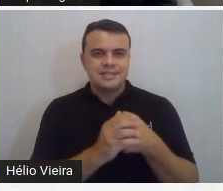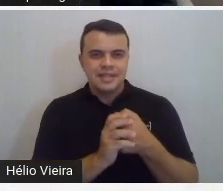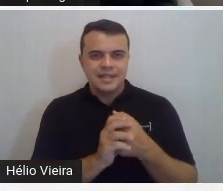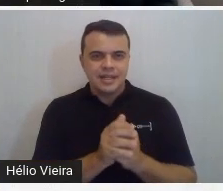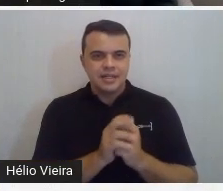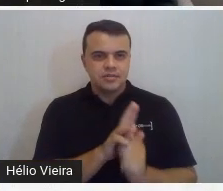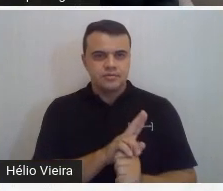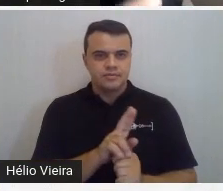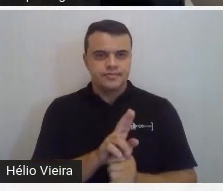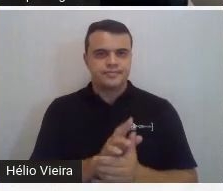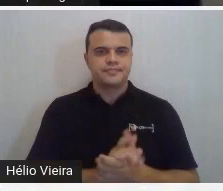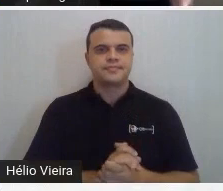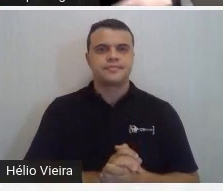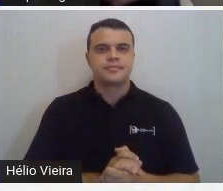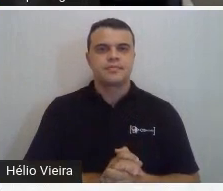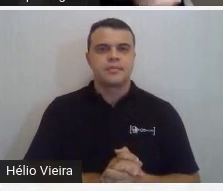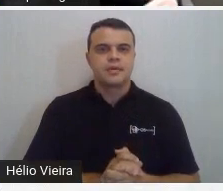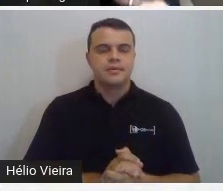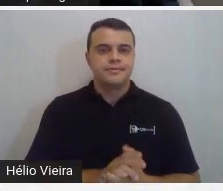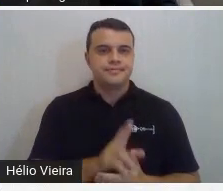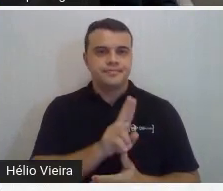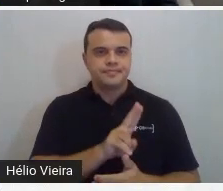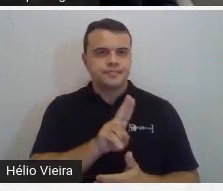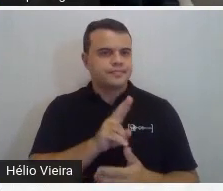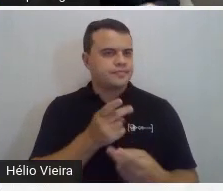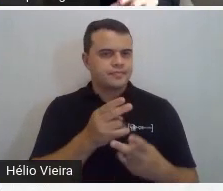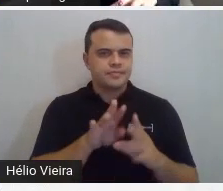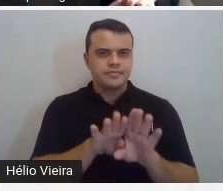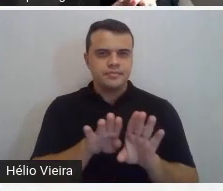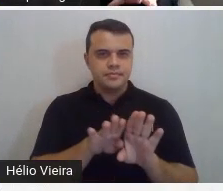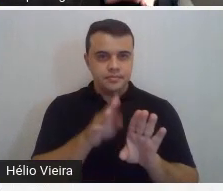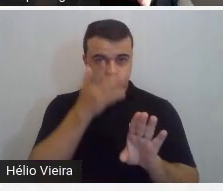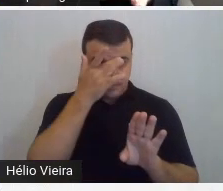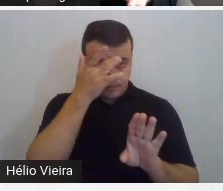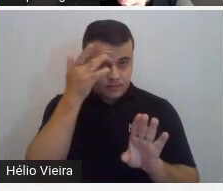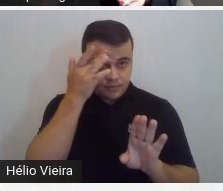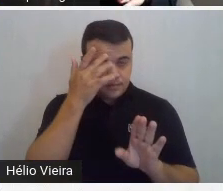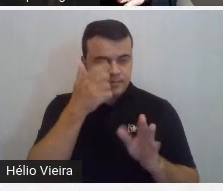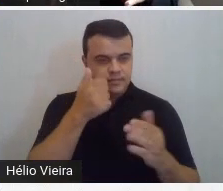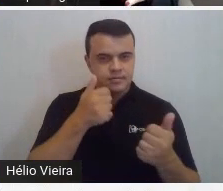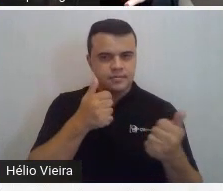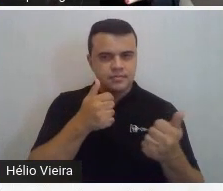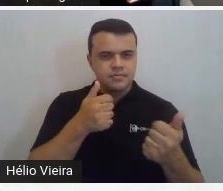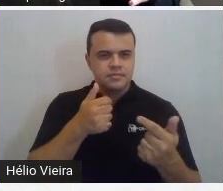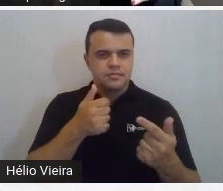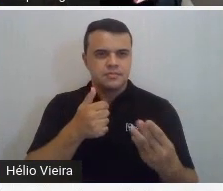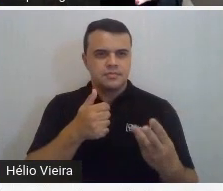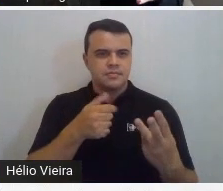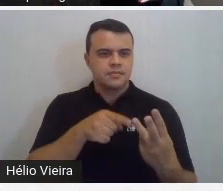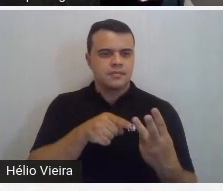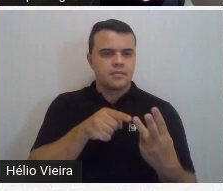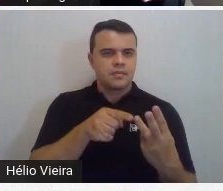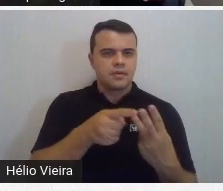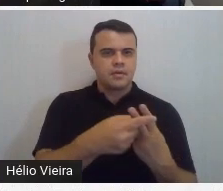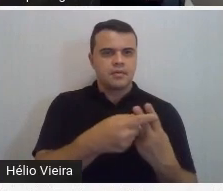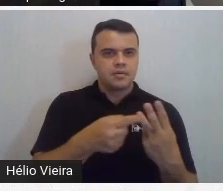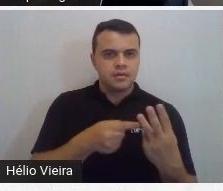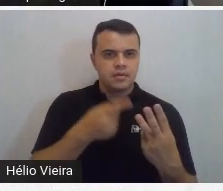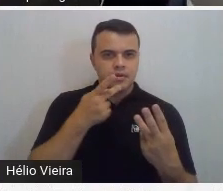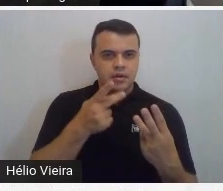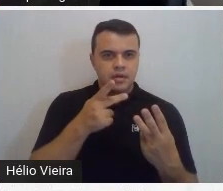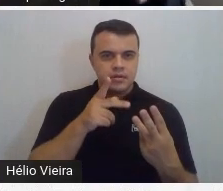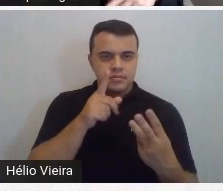agora, né, que ele utiliza o mesmo artifício, as pessoas aqui no primeiro plano estão até mais bem, vamos dizer